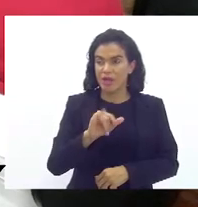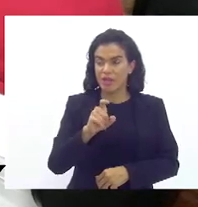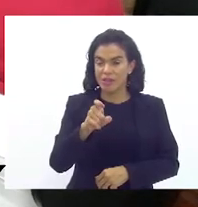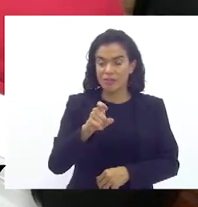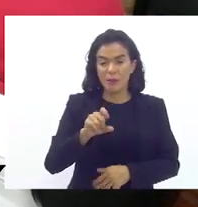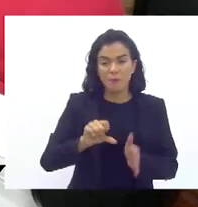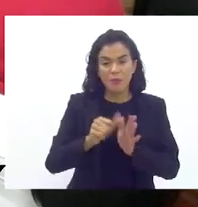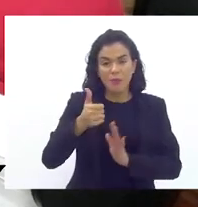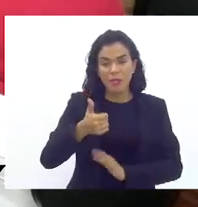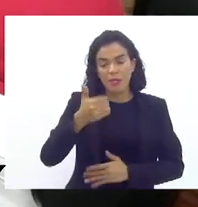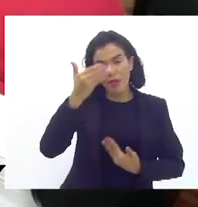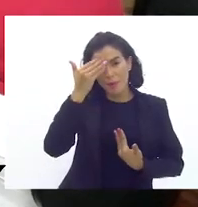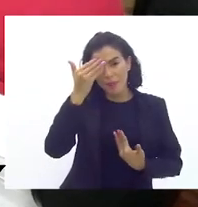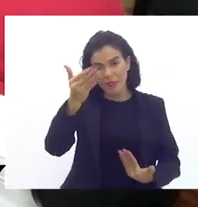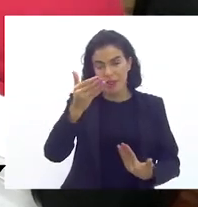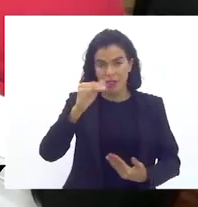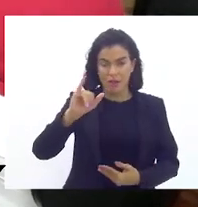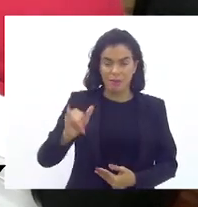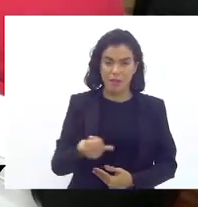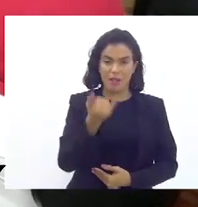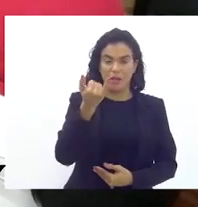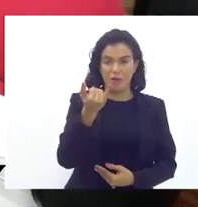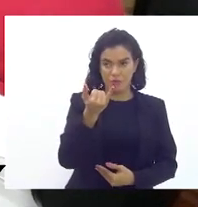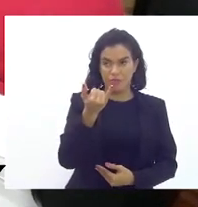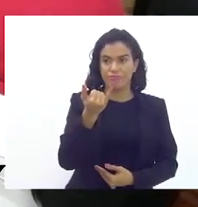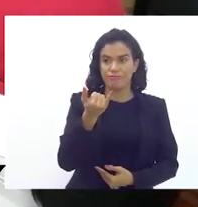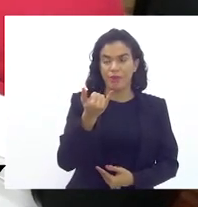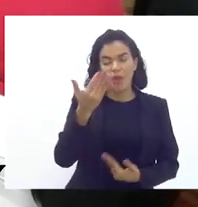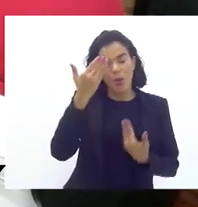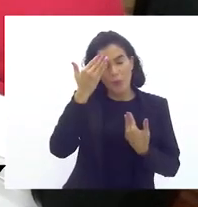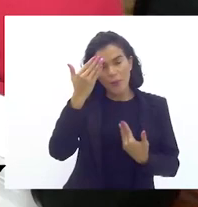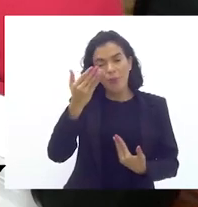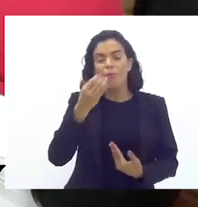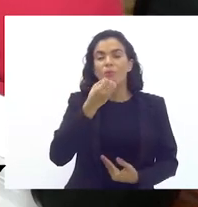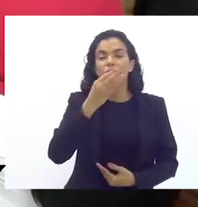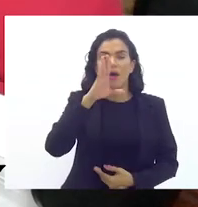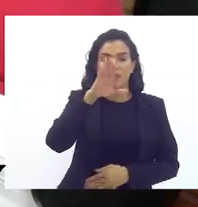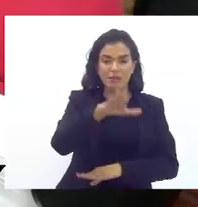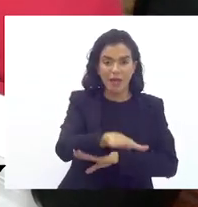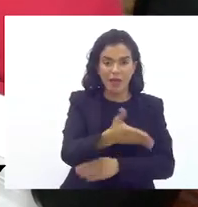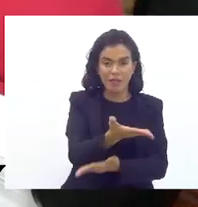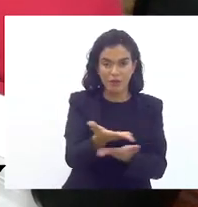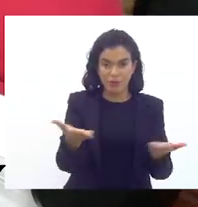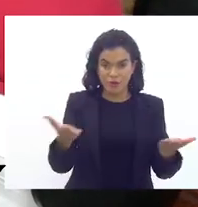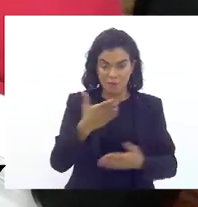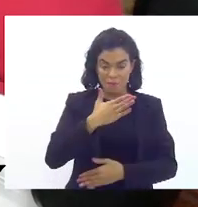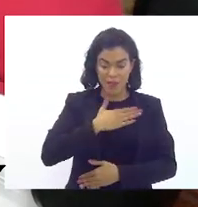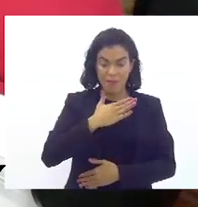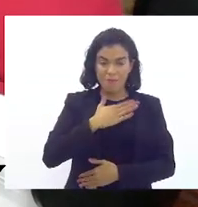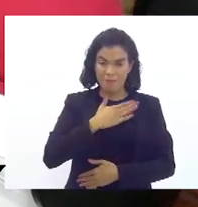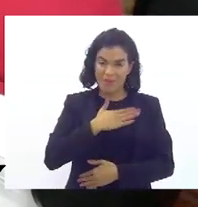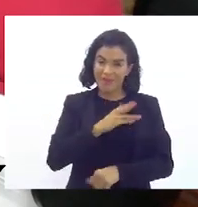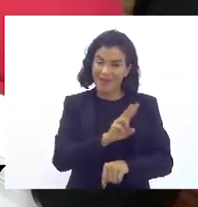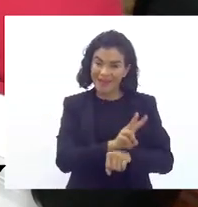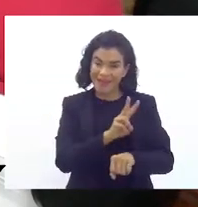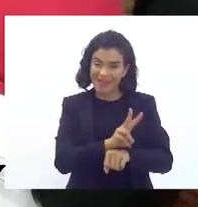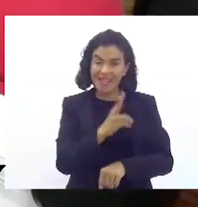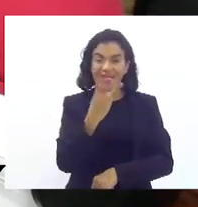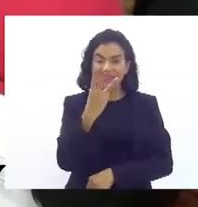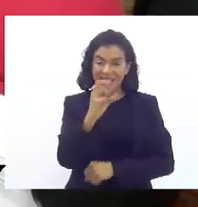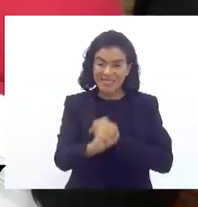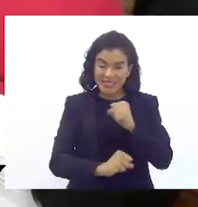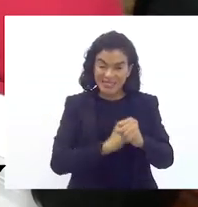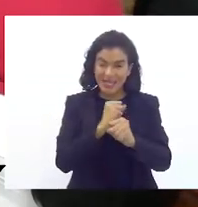primeiramente quero pedir muito obrigado pela oportunidade Boa tarde a todos para mim ainda depois de três anos